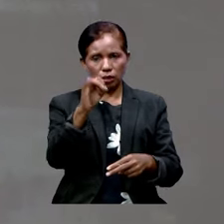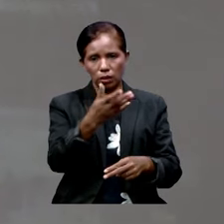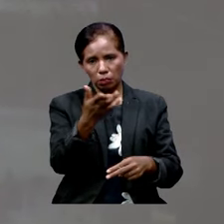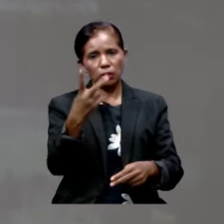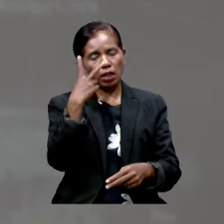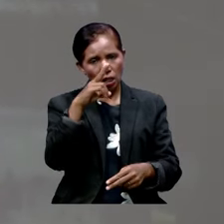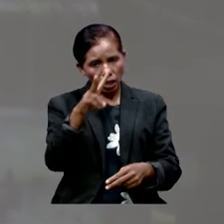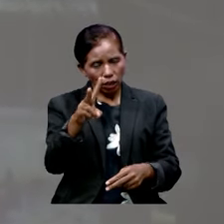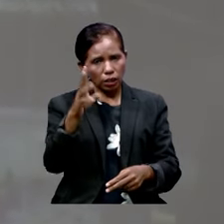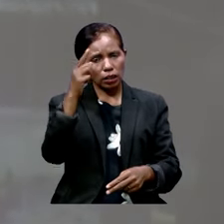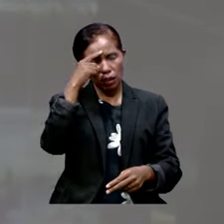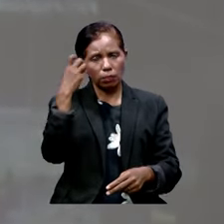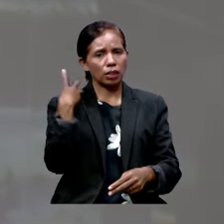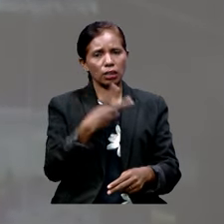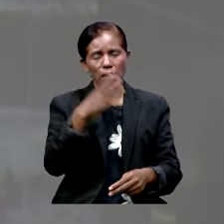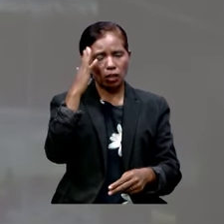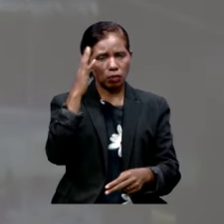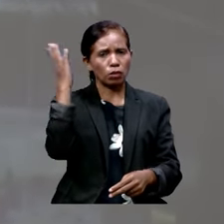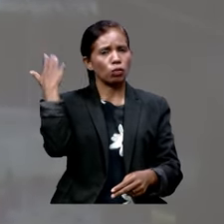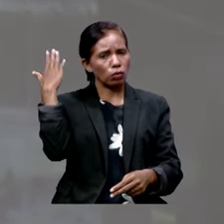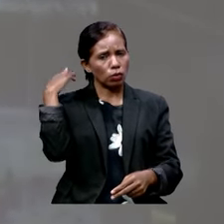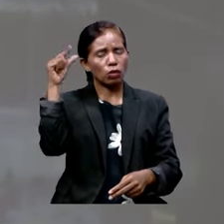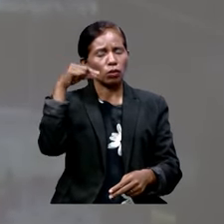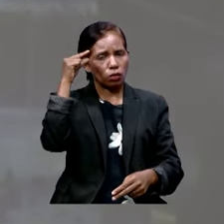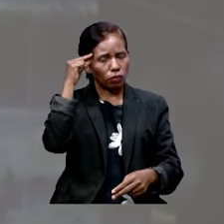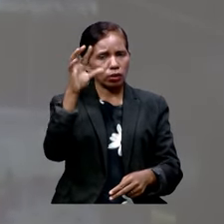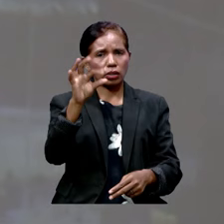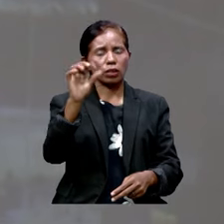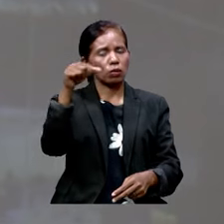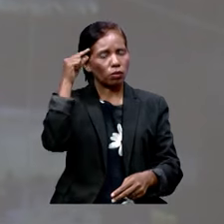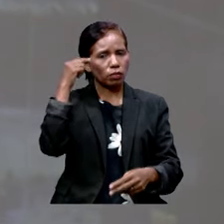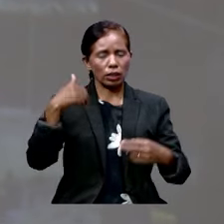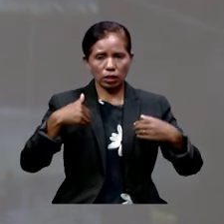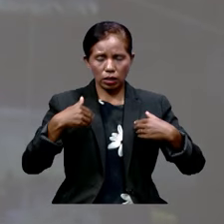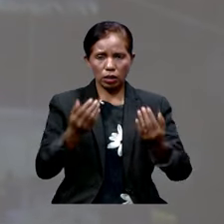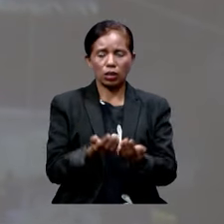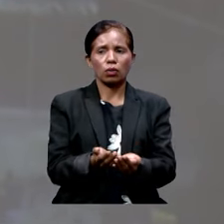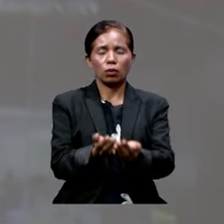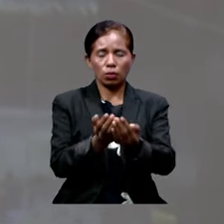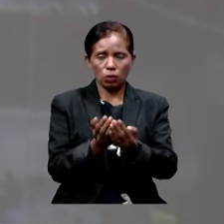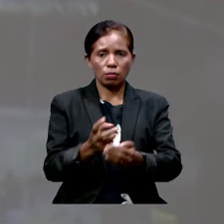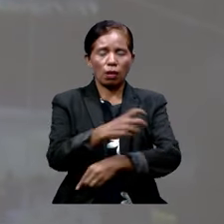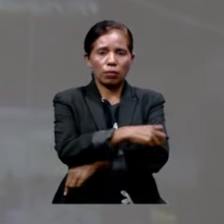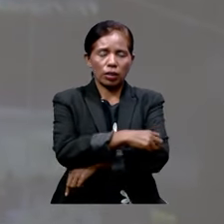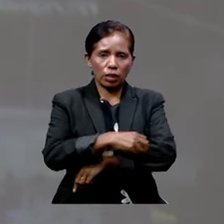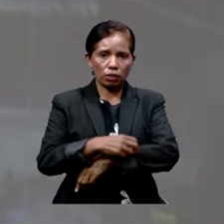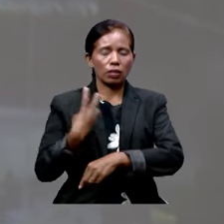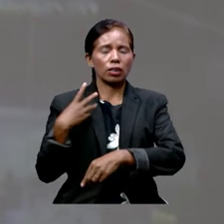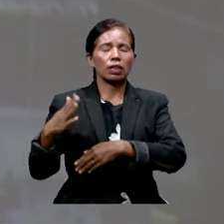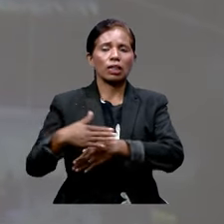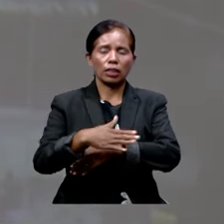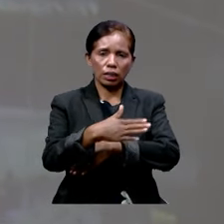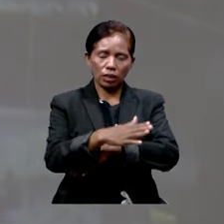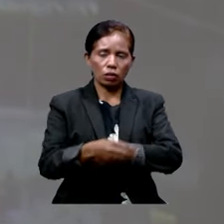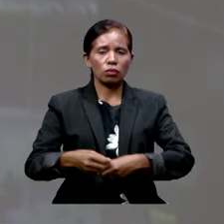tamba ita preocupa ulu kliu iha governo setimo governo liu bamos iha rone be ma mai casa ita ne baleia serne fo